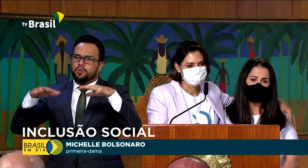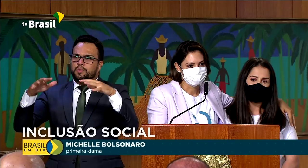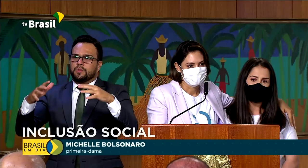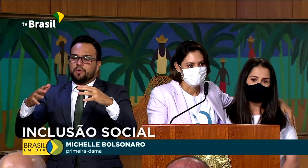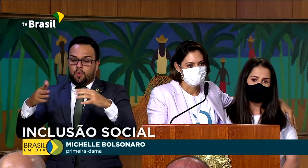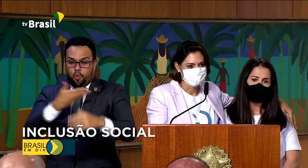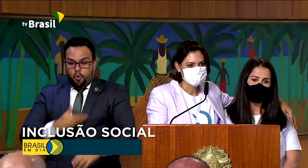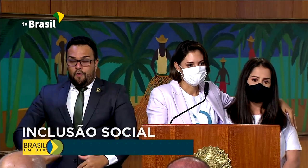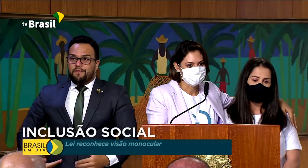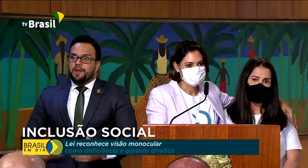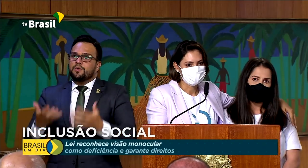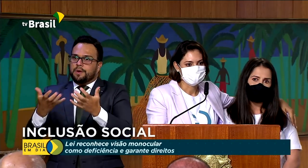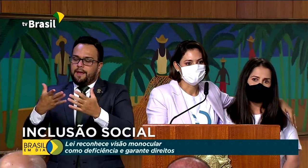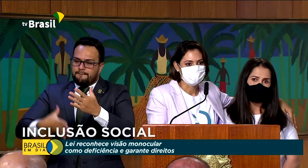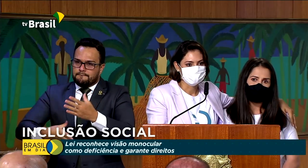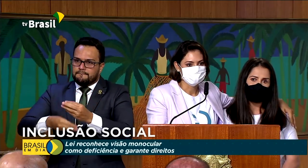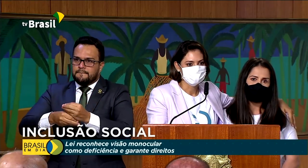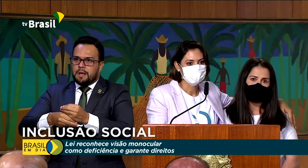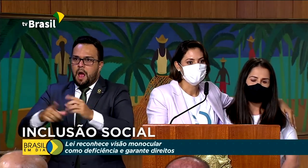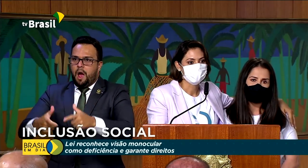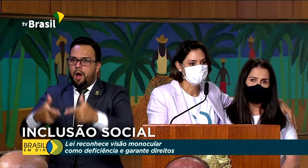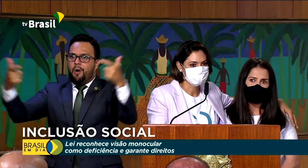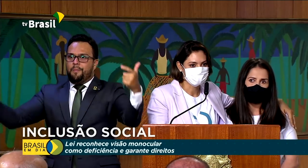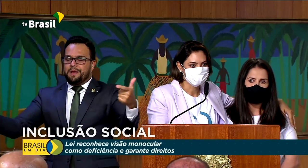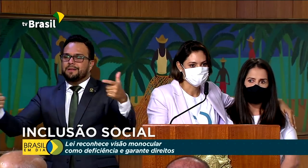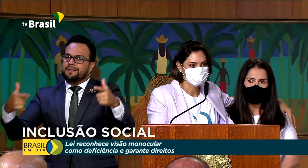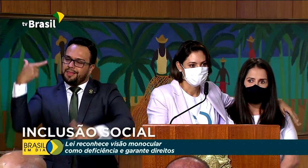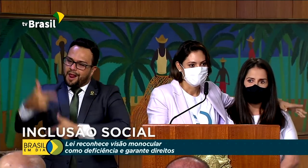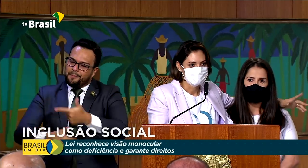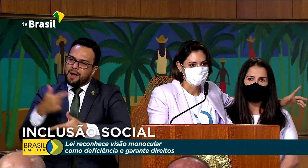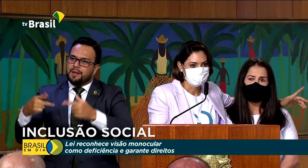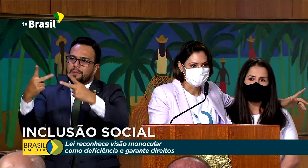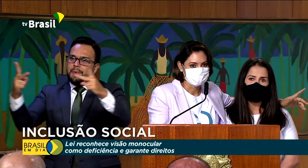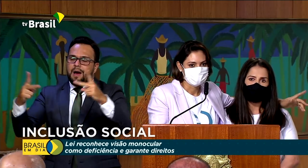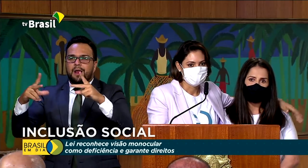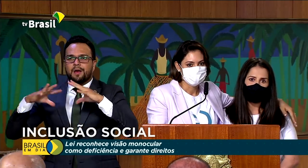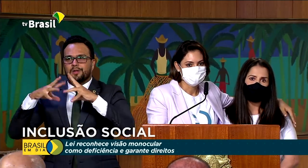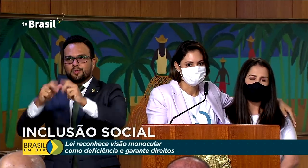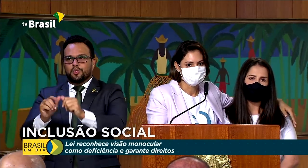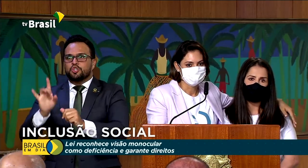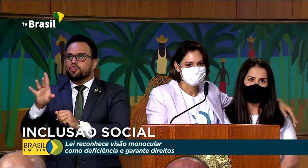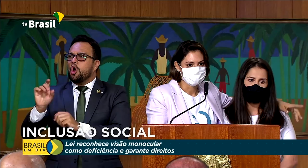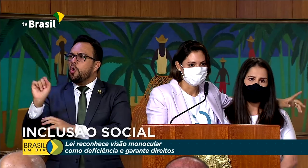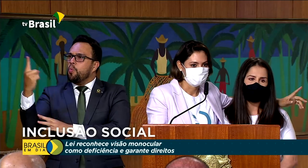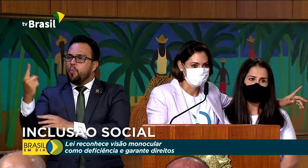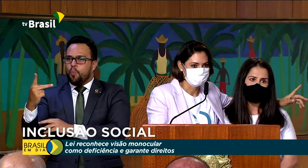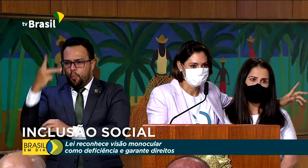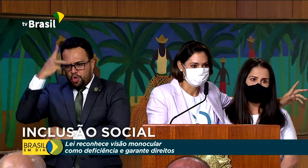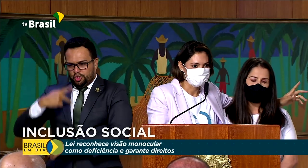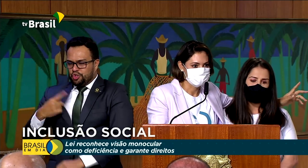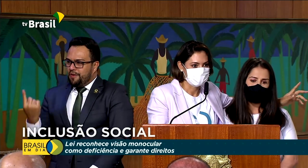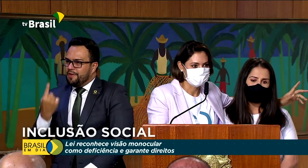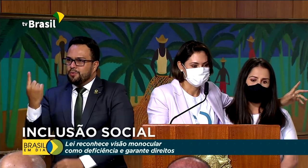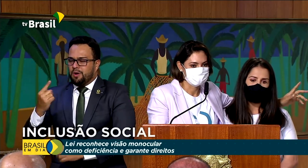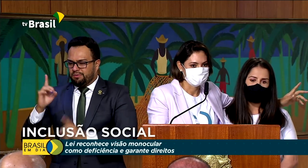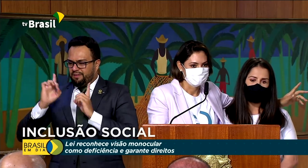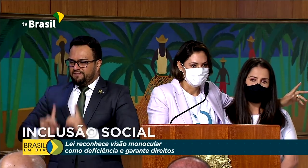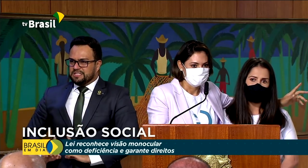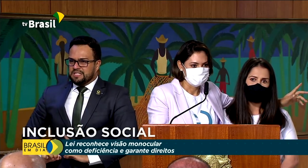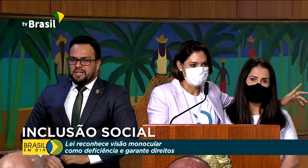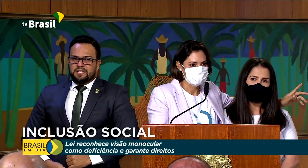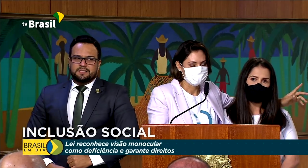quer agregar e nós estamos aqui trabalhando para todos não para aquele que têm uma